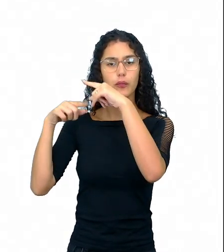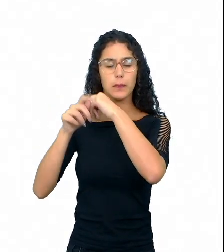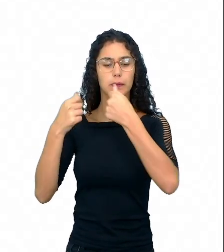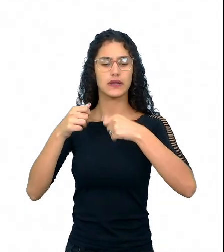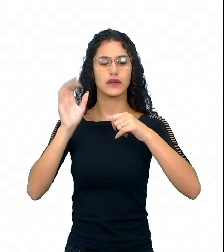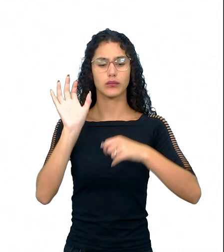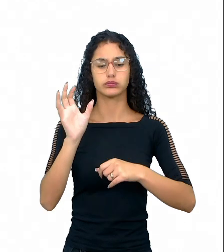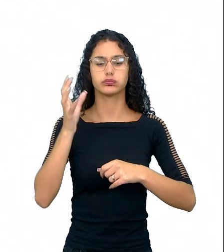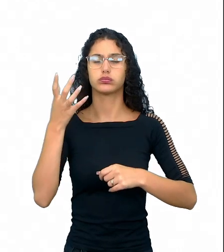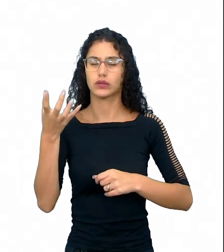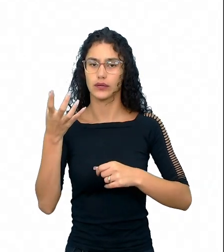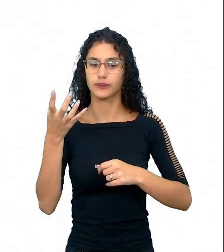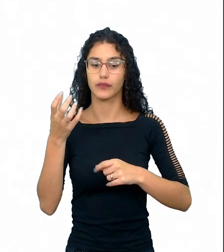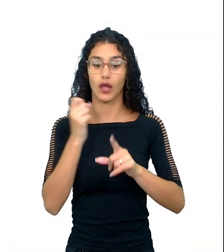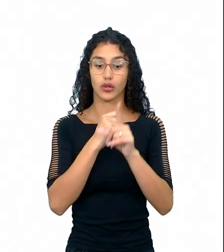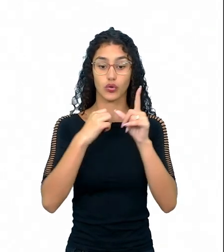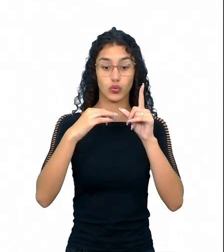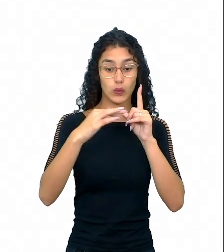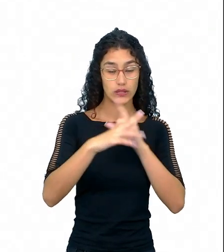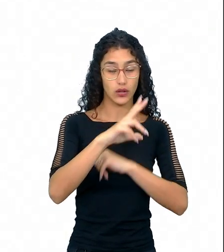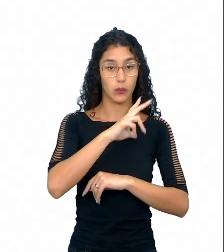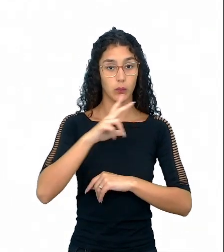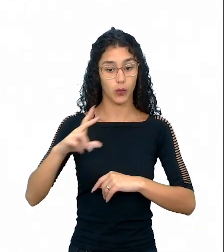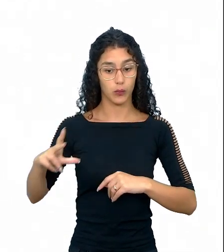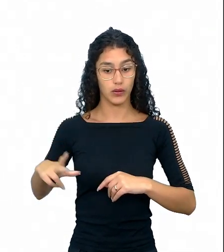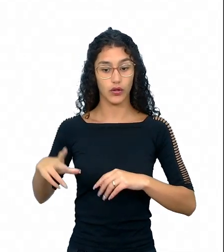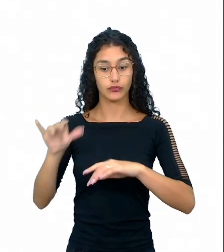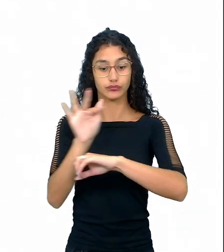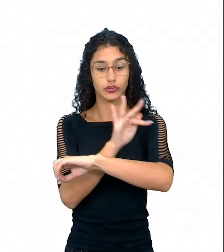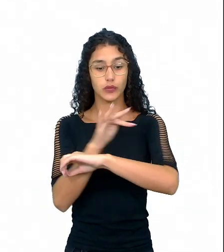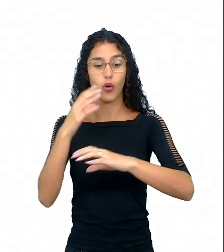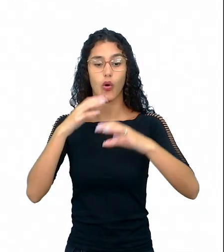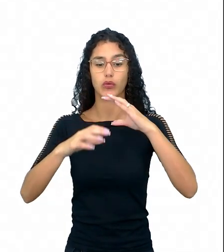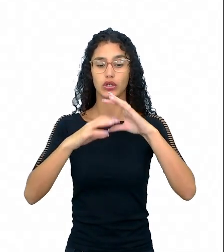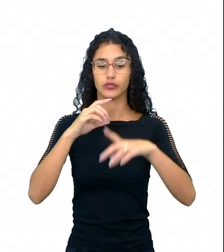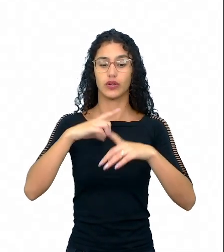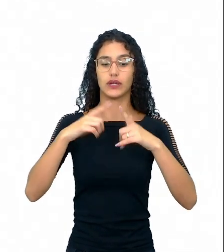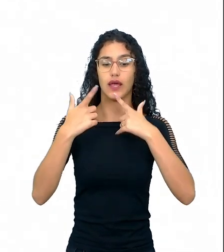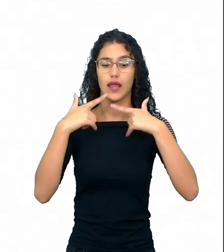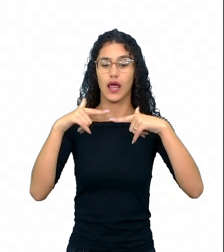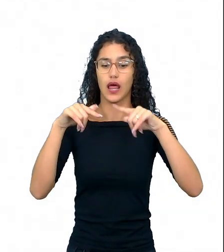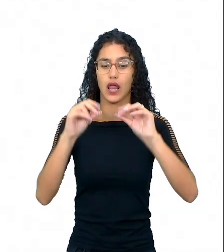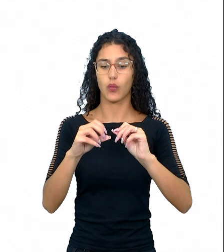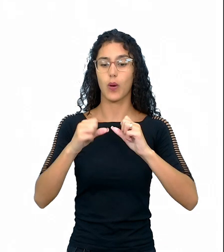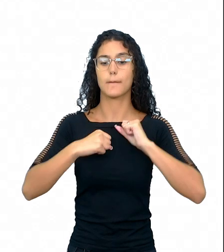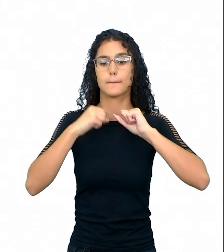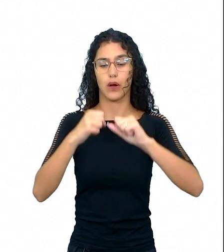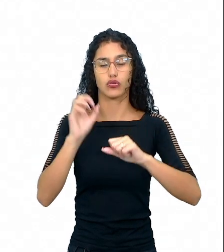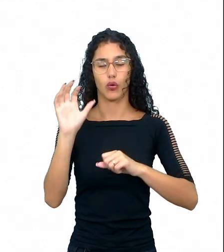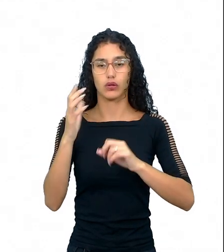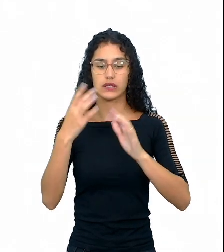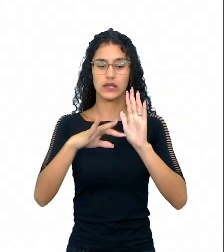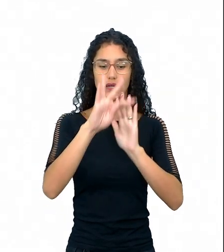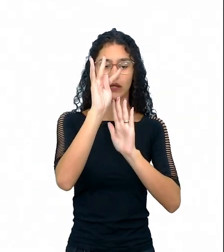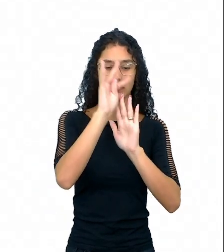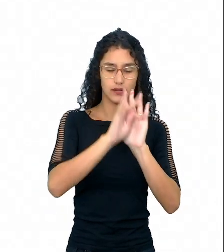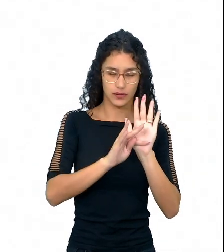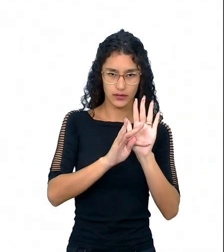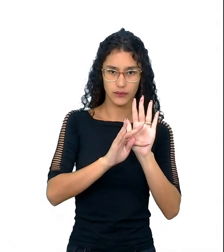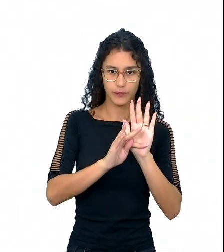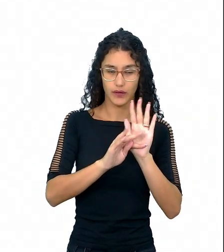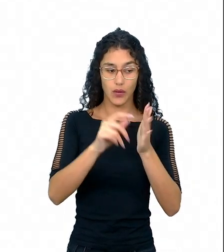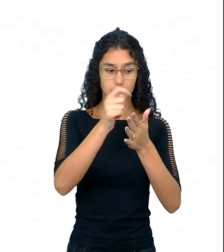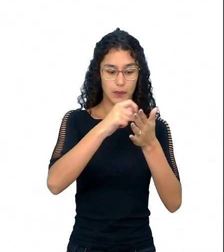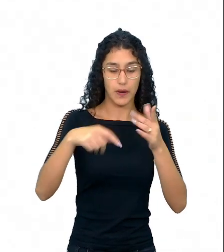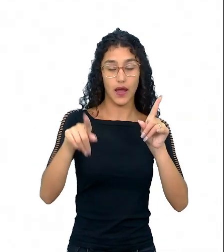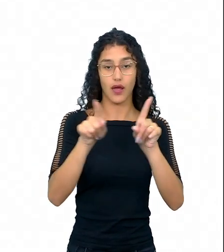deve acontecer em esferas sociais públicas, formais, comunicativas, cujos usos da língua podem ocorrer